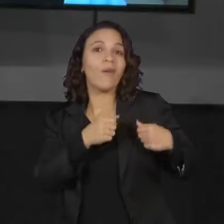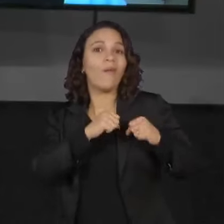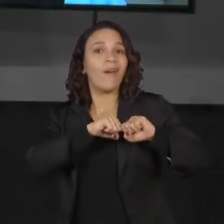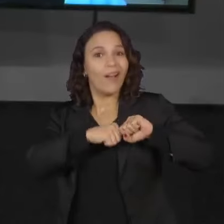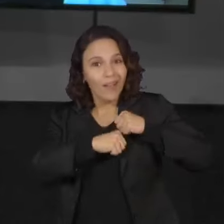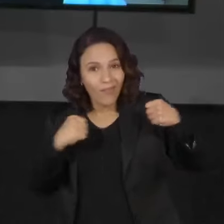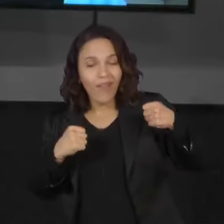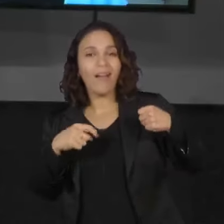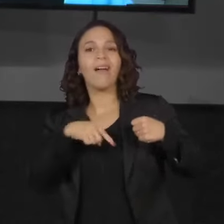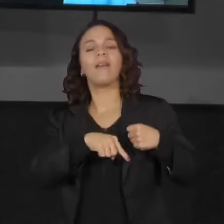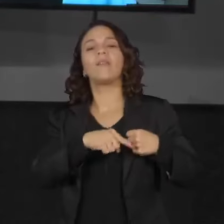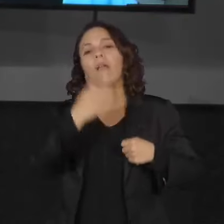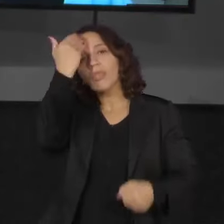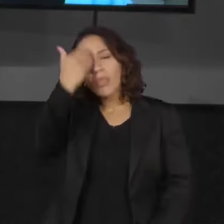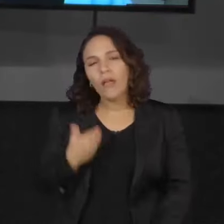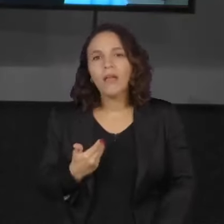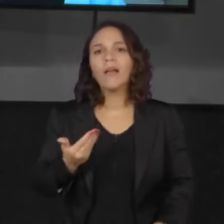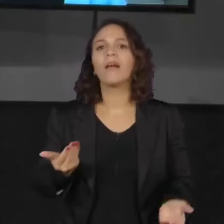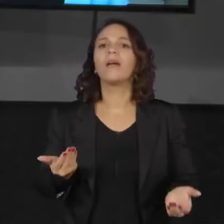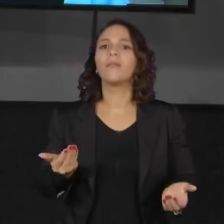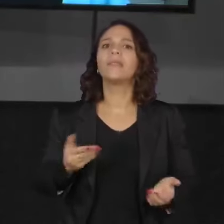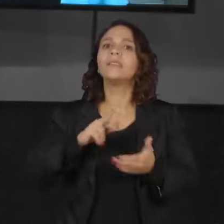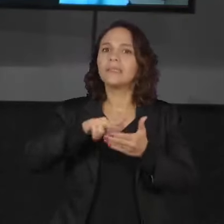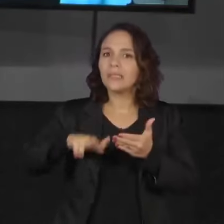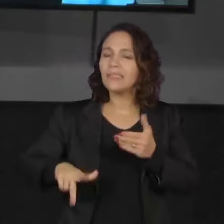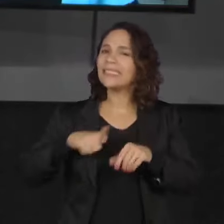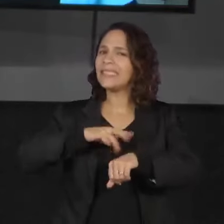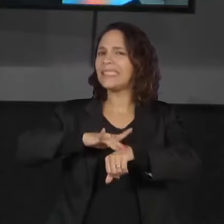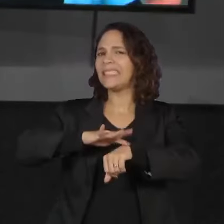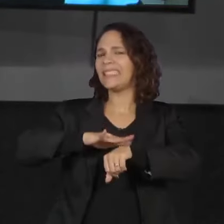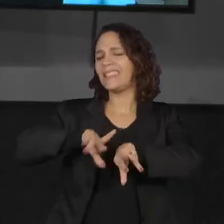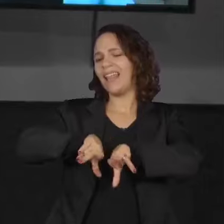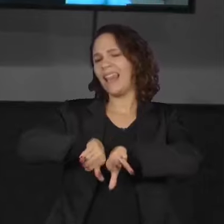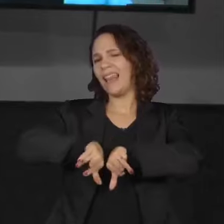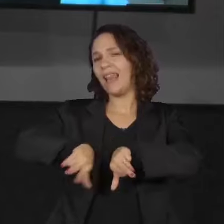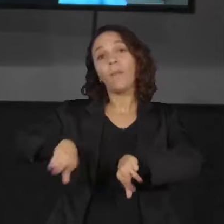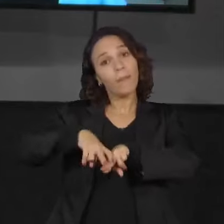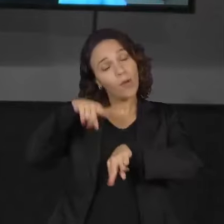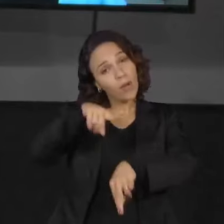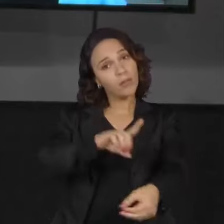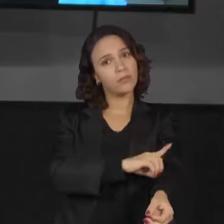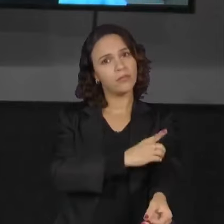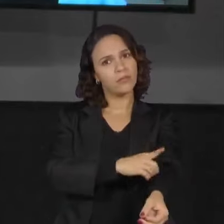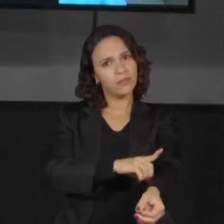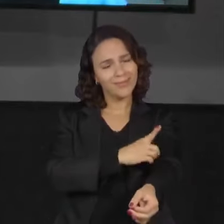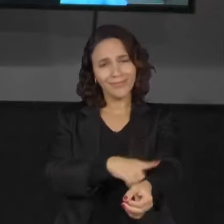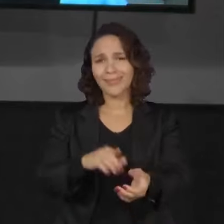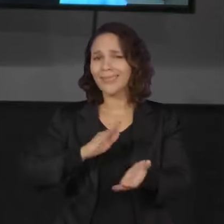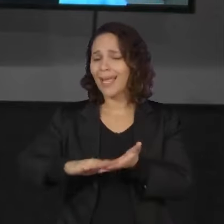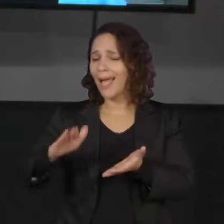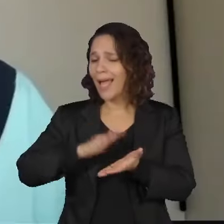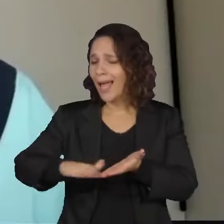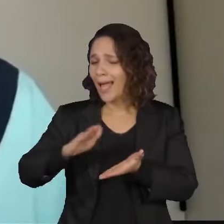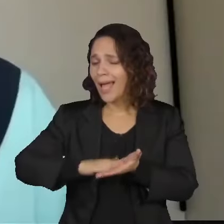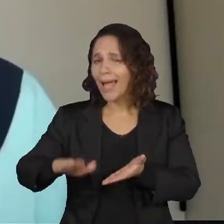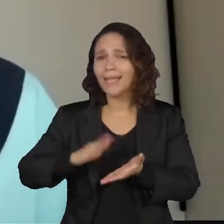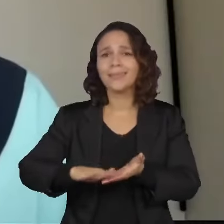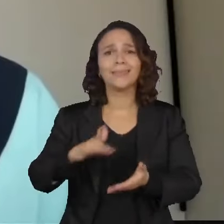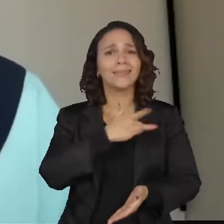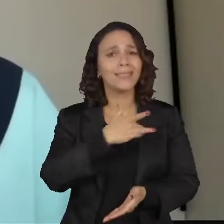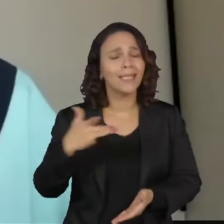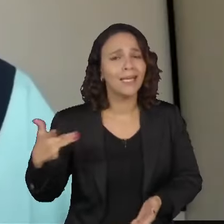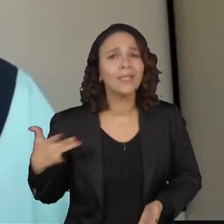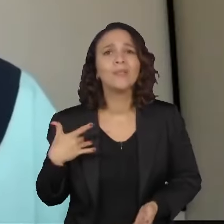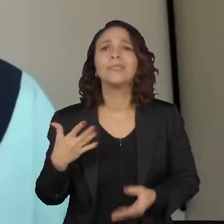mata muito e que também leva a muita morbidade, levando, enfim, a gastos enormes na saúde, perda de dias